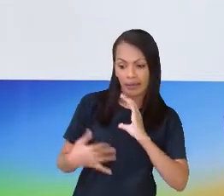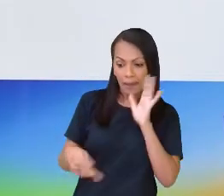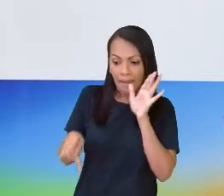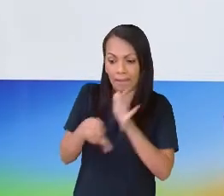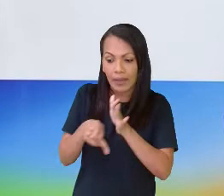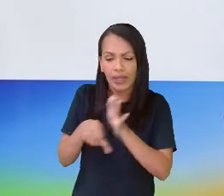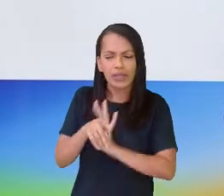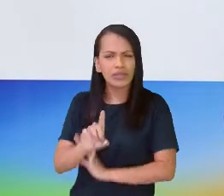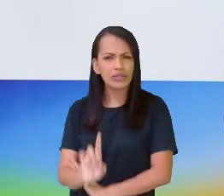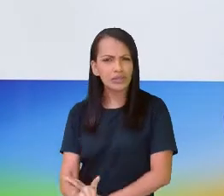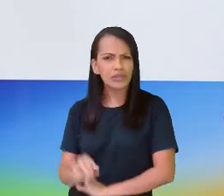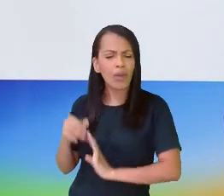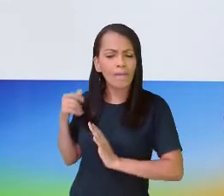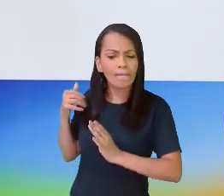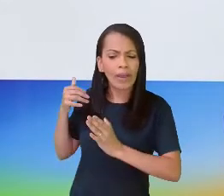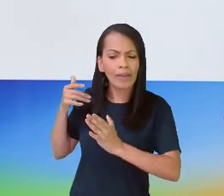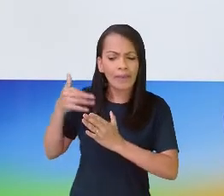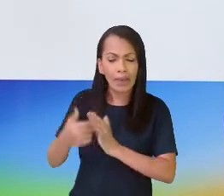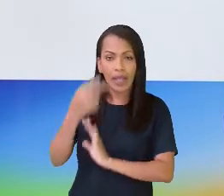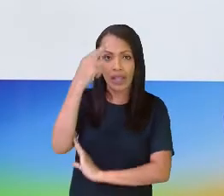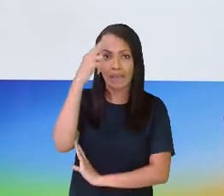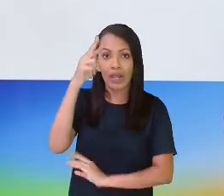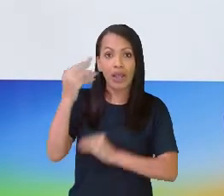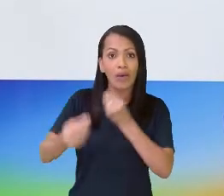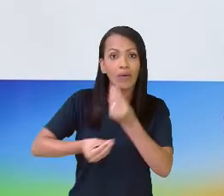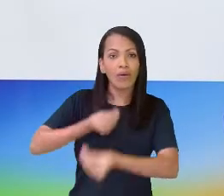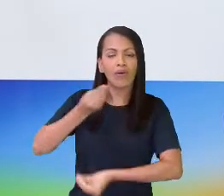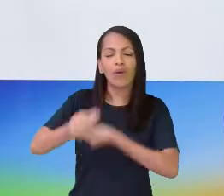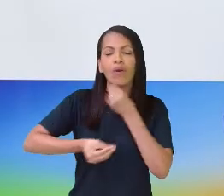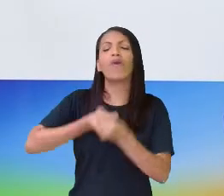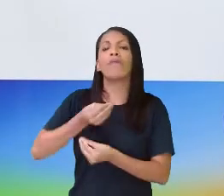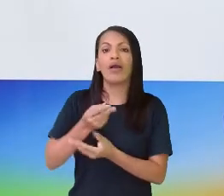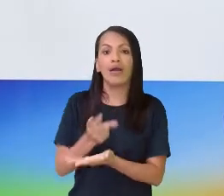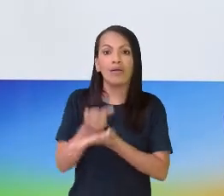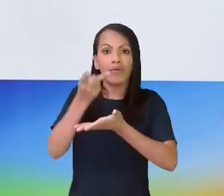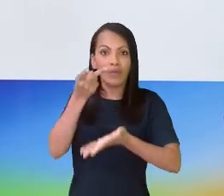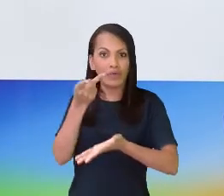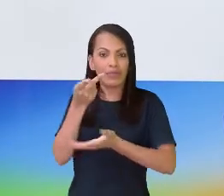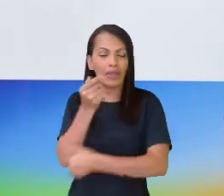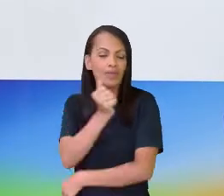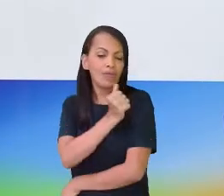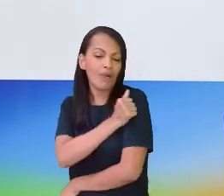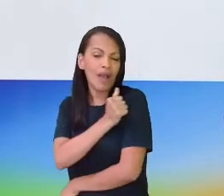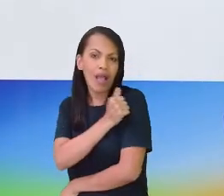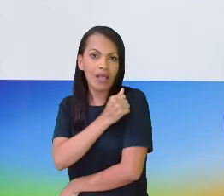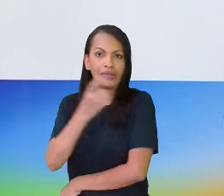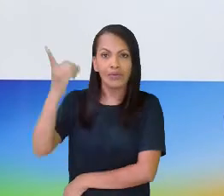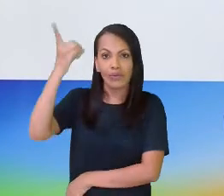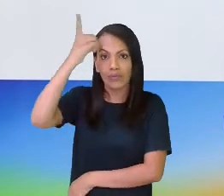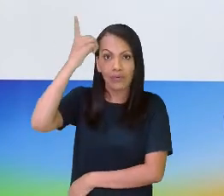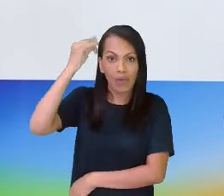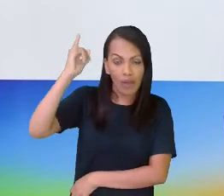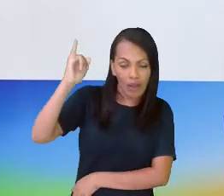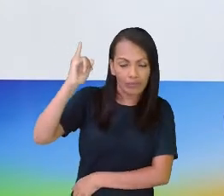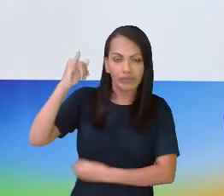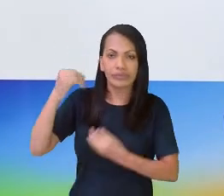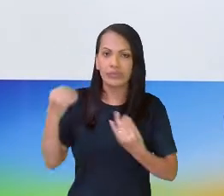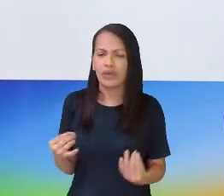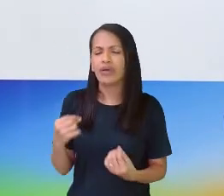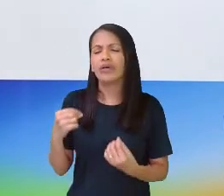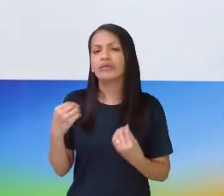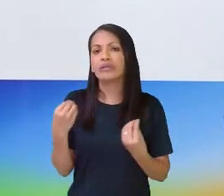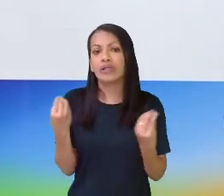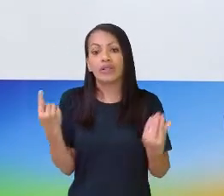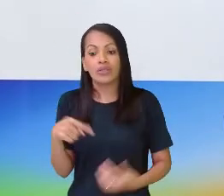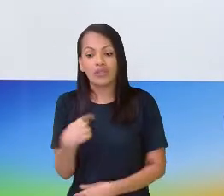só fazer um apanhado rapidinho de como funciona, né, esse estudante com deficiência intelectual, para que a